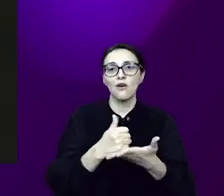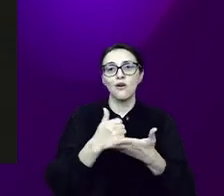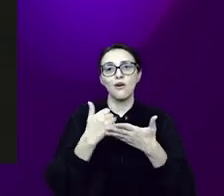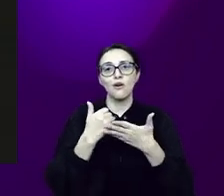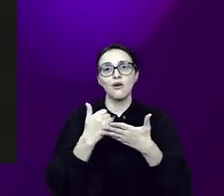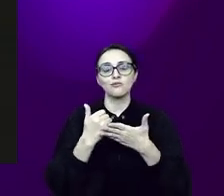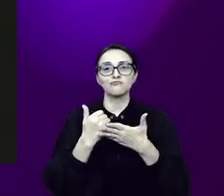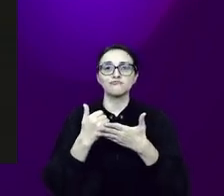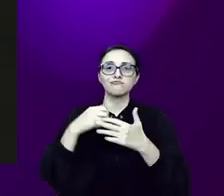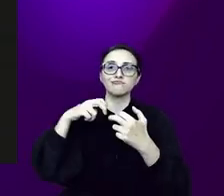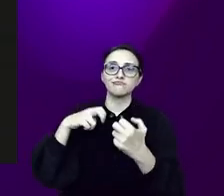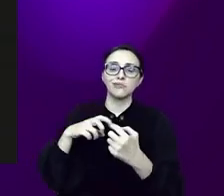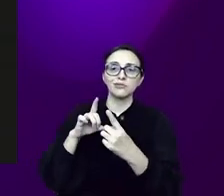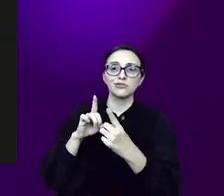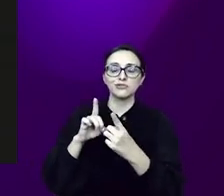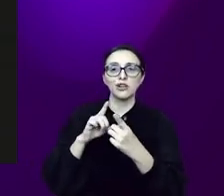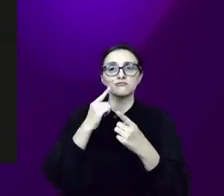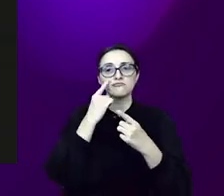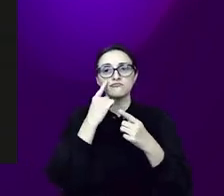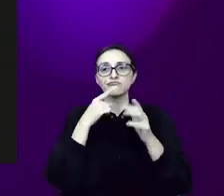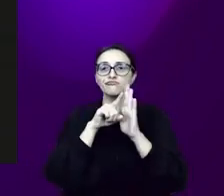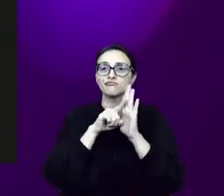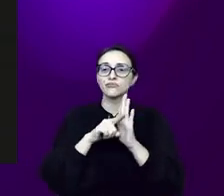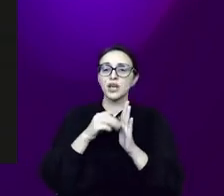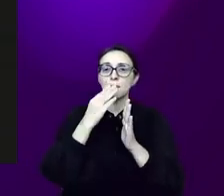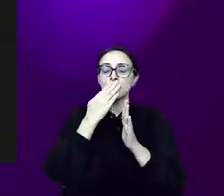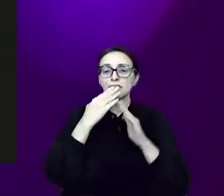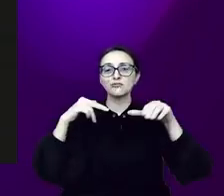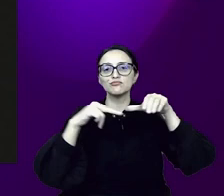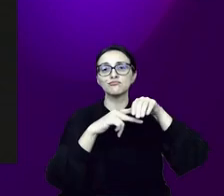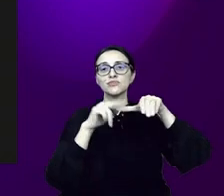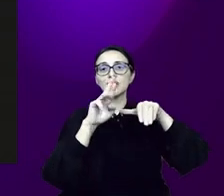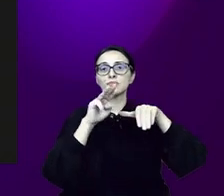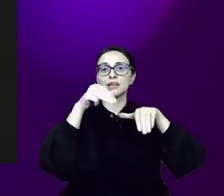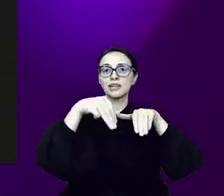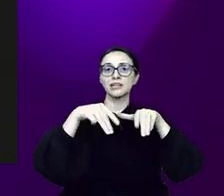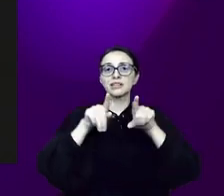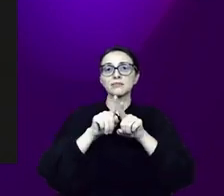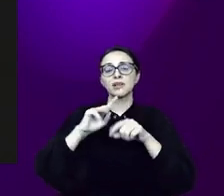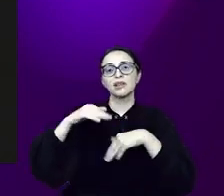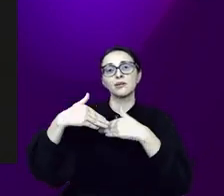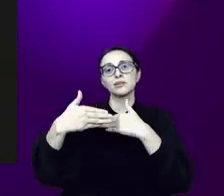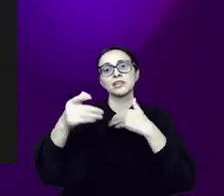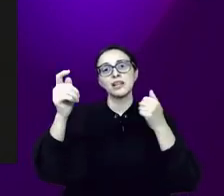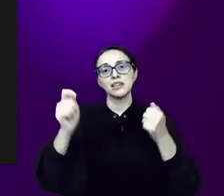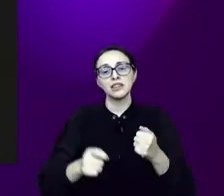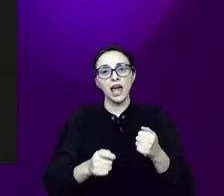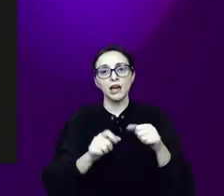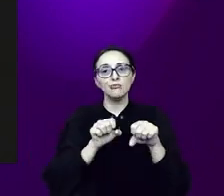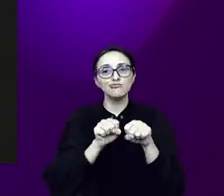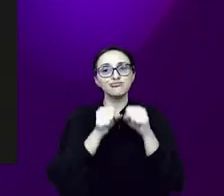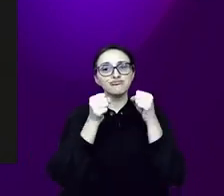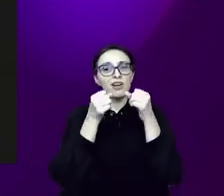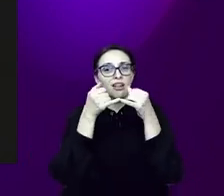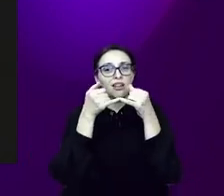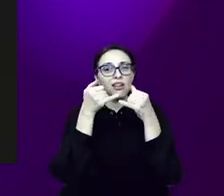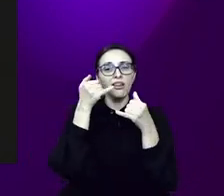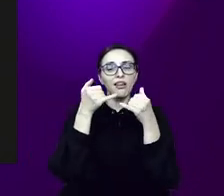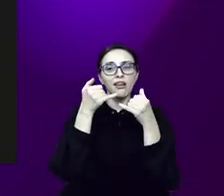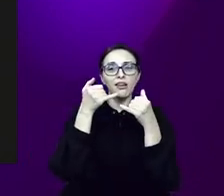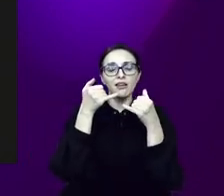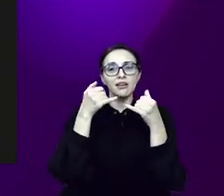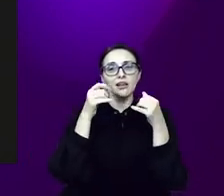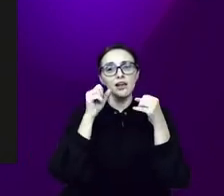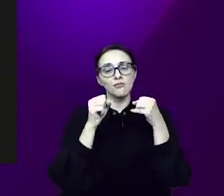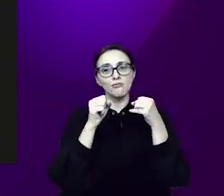no consultório, talvez se peça uma ressonância magnética, onde possa ter uma fissura, né,